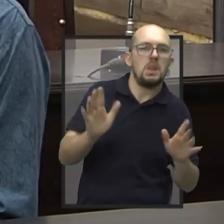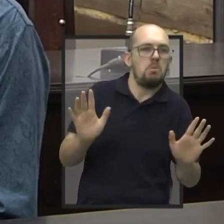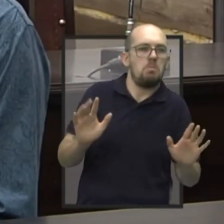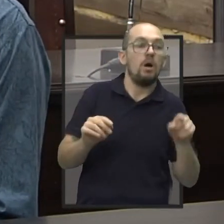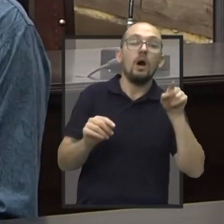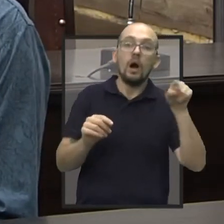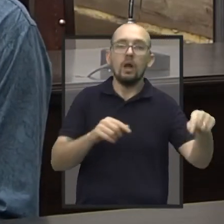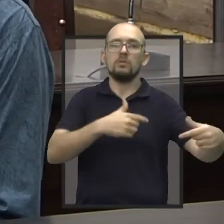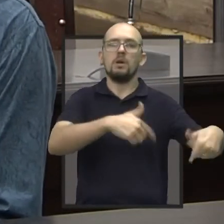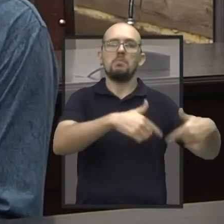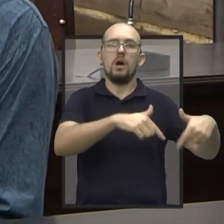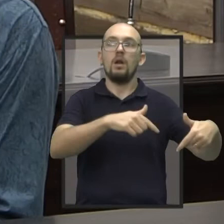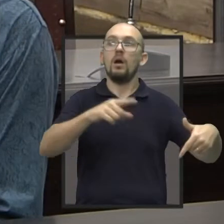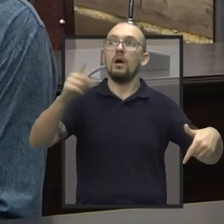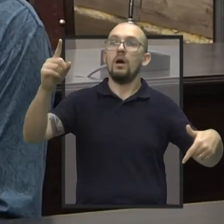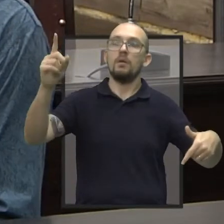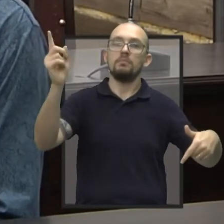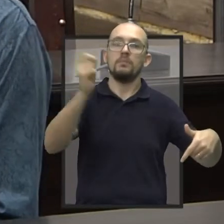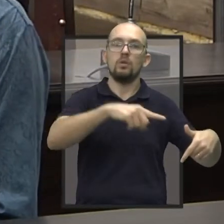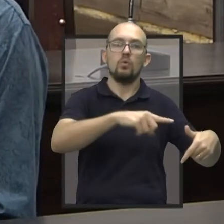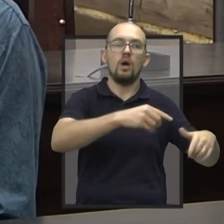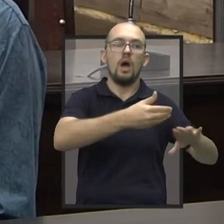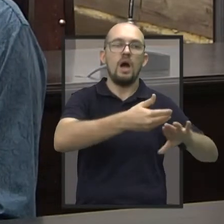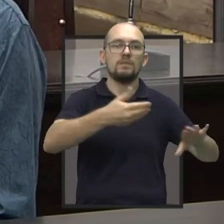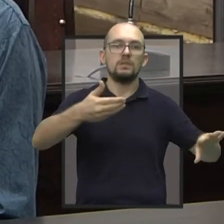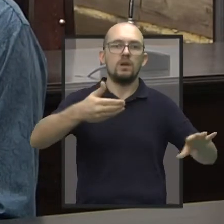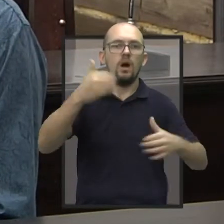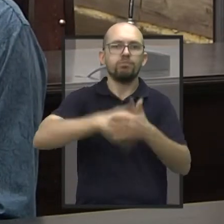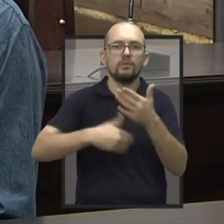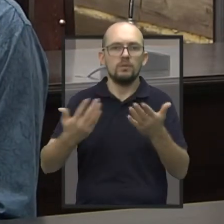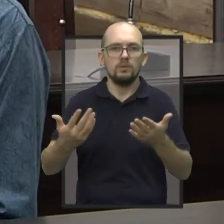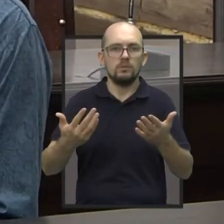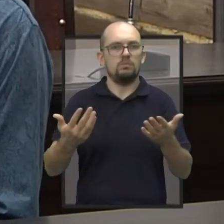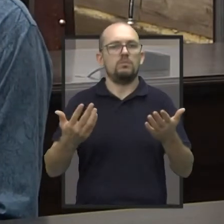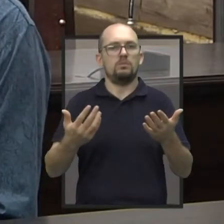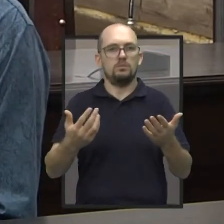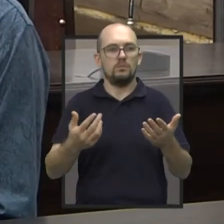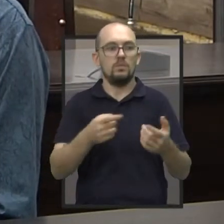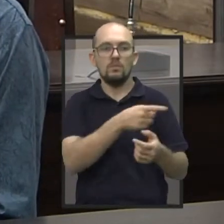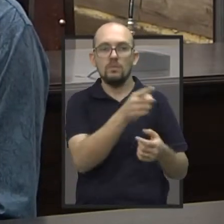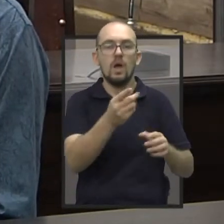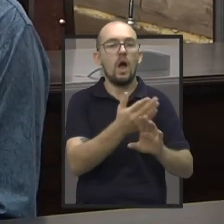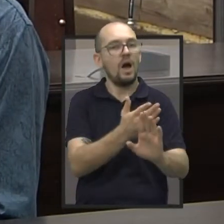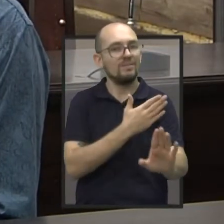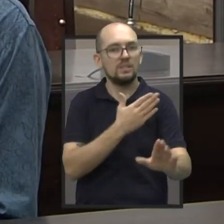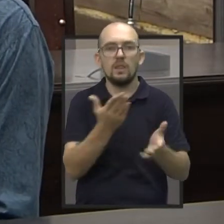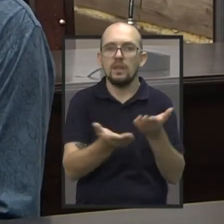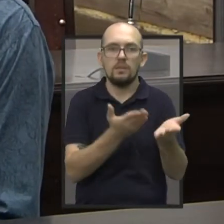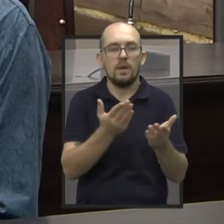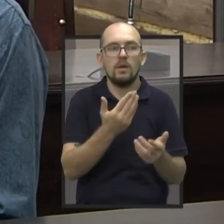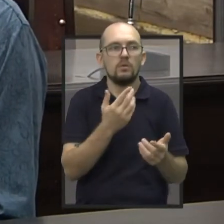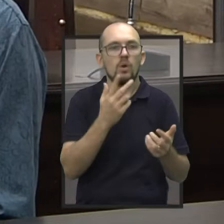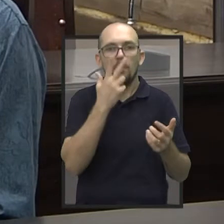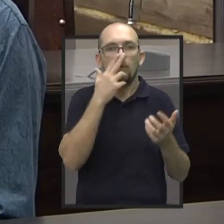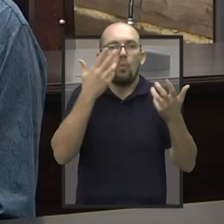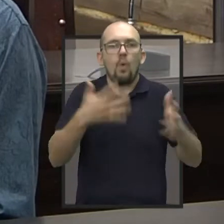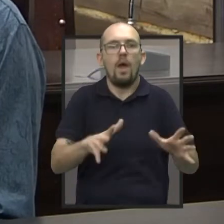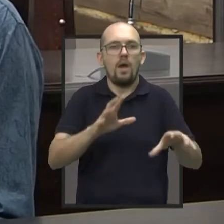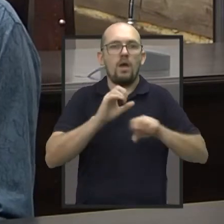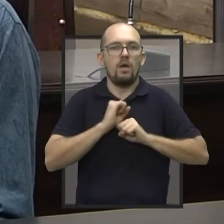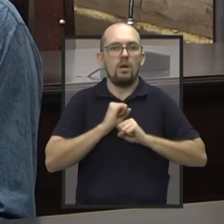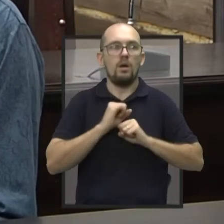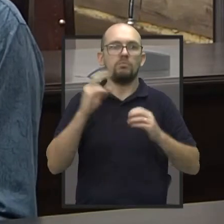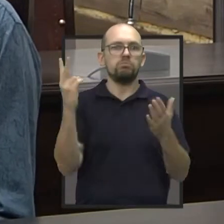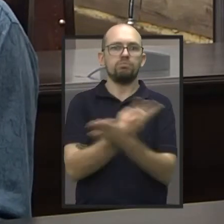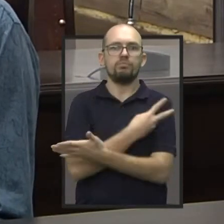trabalhando. As pessoas que se contaminou, que teve que se afastar, para poder fazer o tratamento, elas não gostariam de pegar. Isso aí é uma